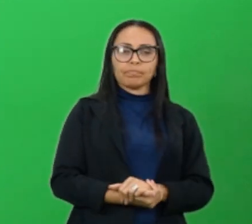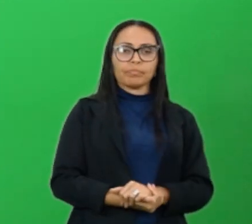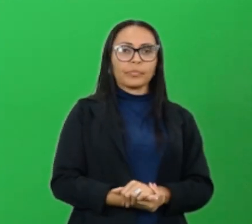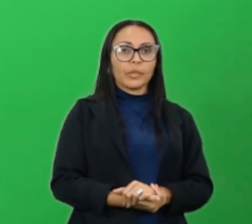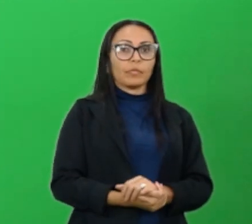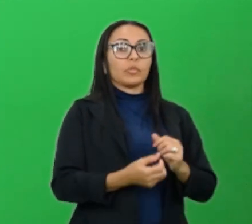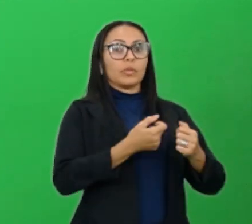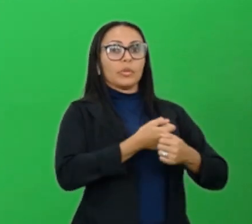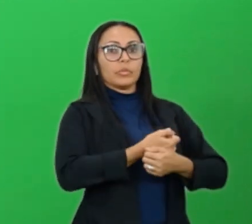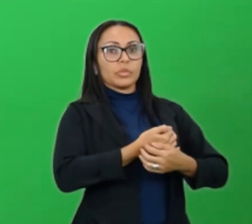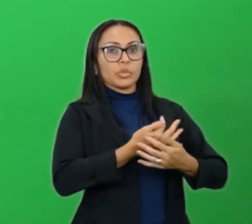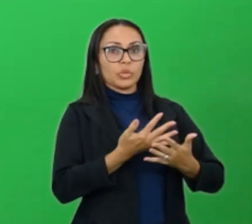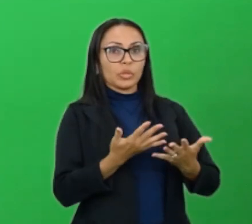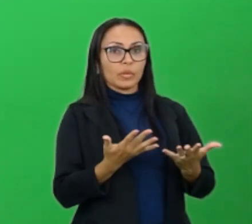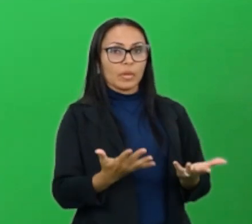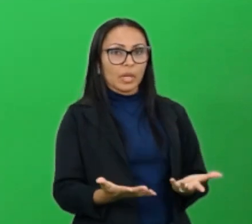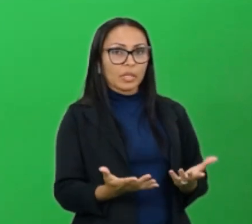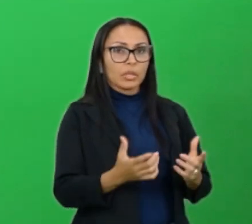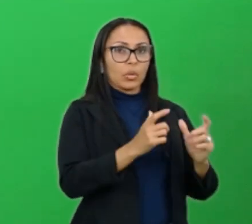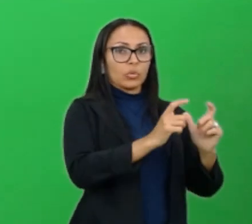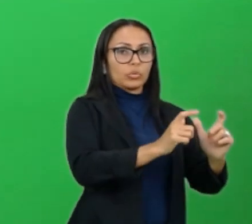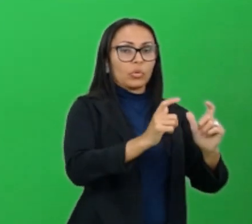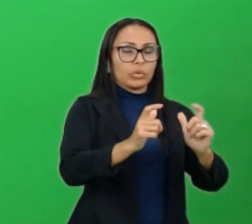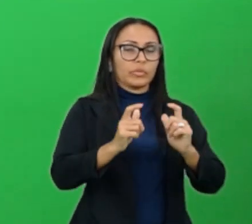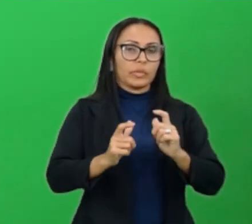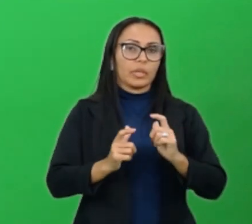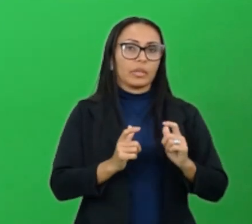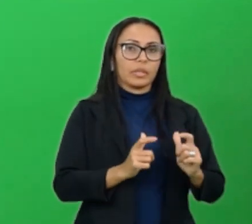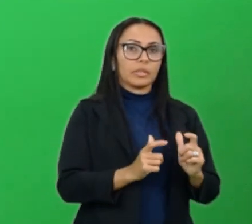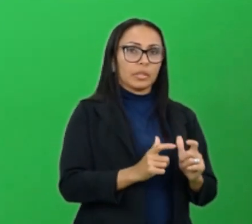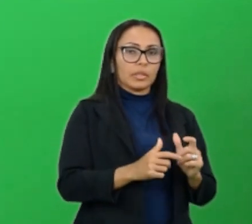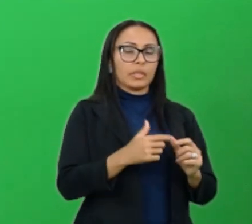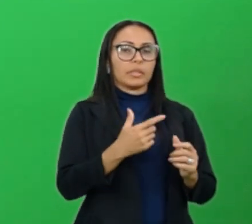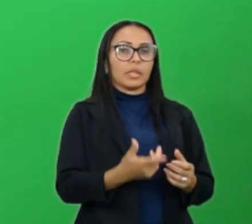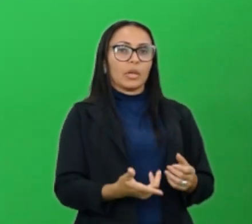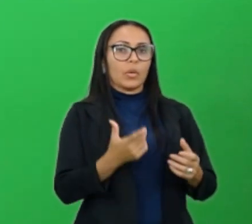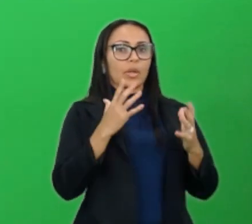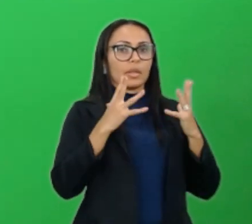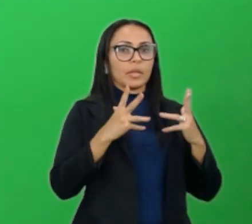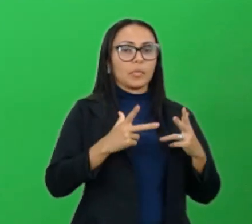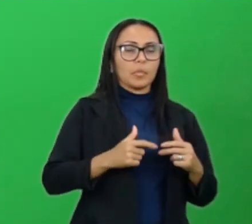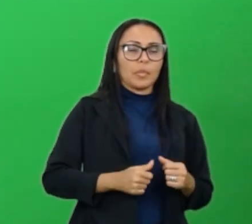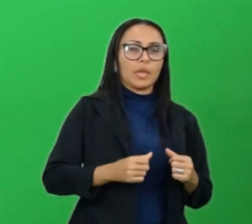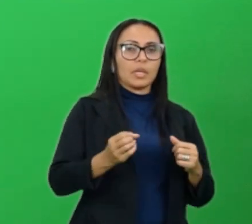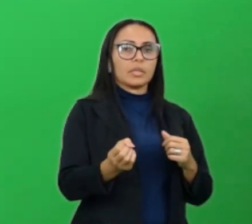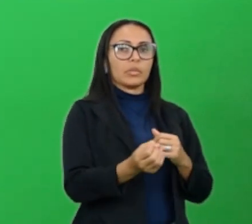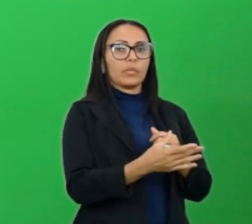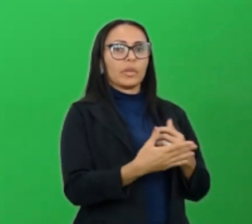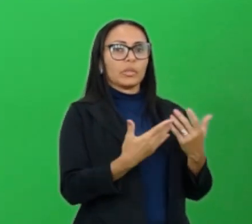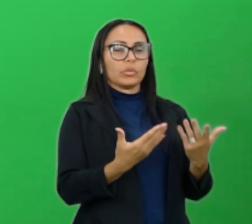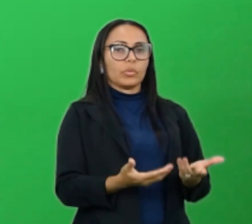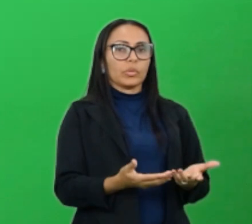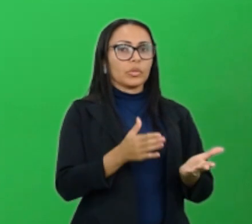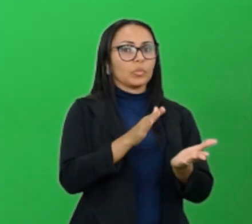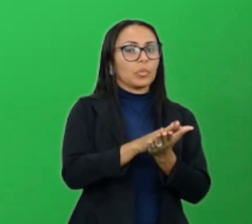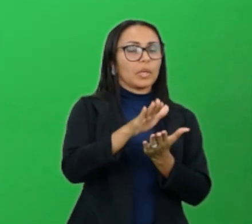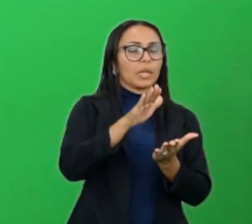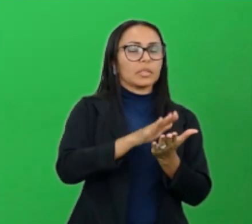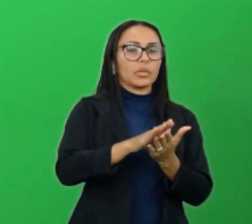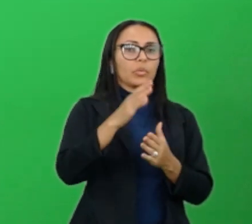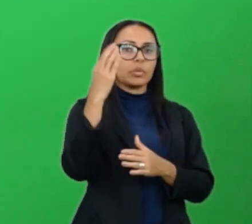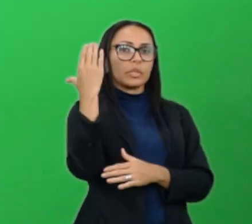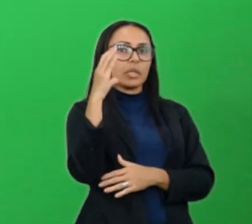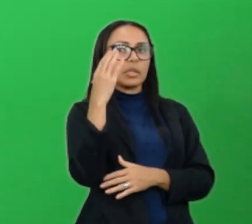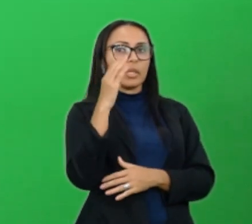das ocupações qualificadas, empresas inovadoras, patentes, publicações científicas, indicadores de